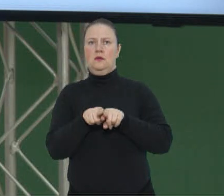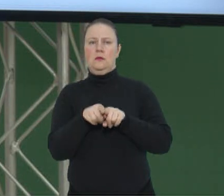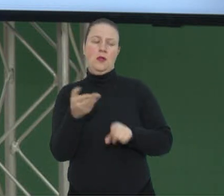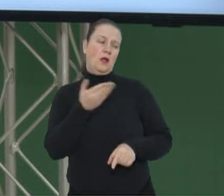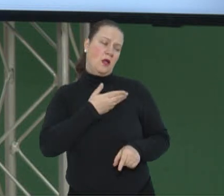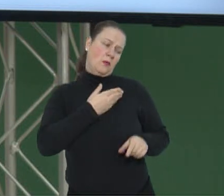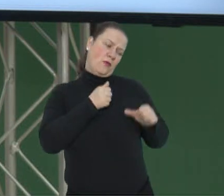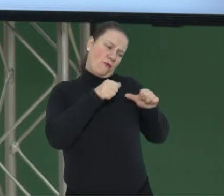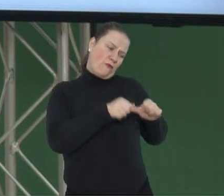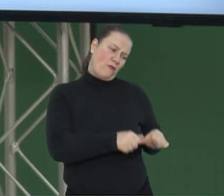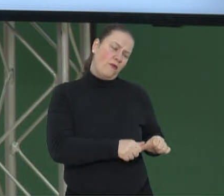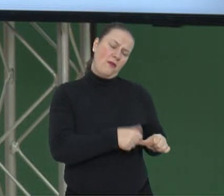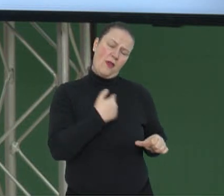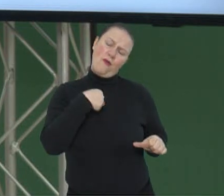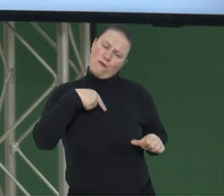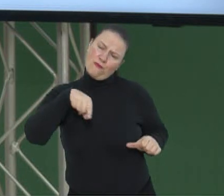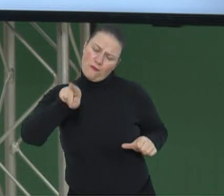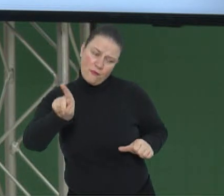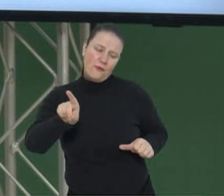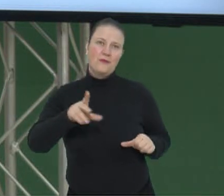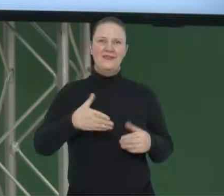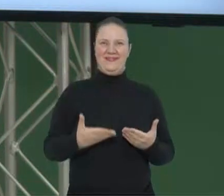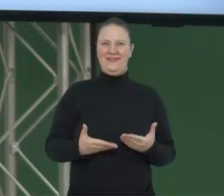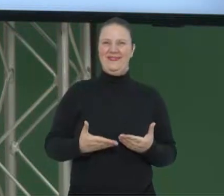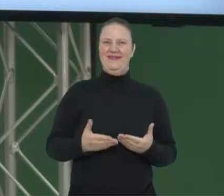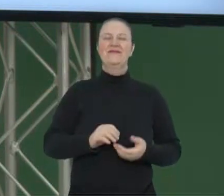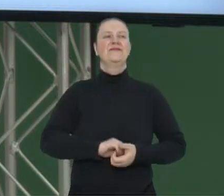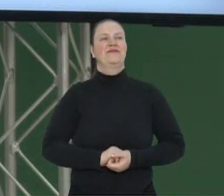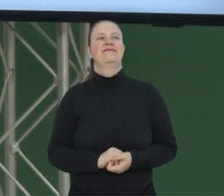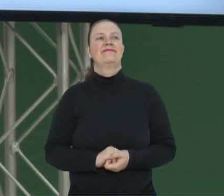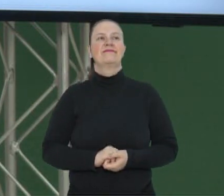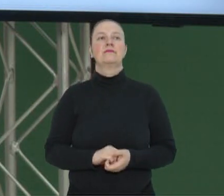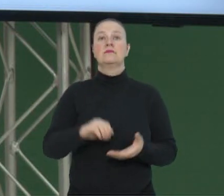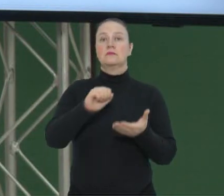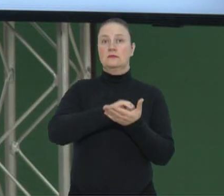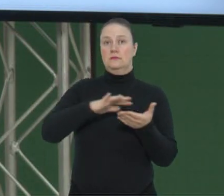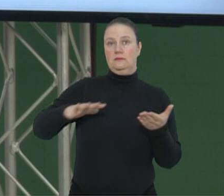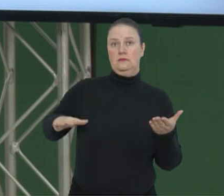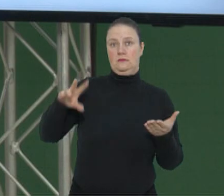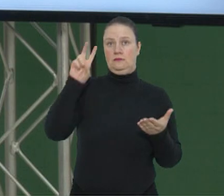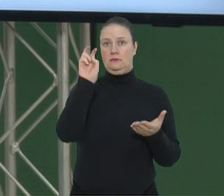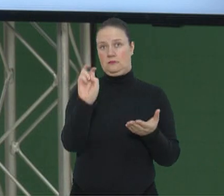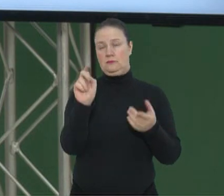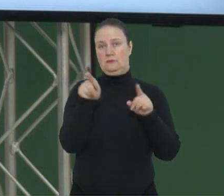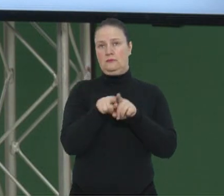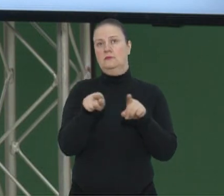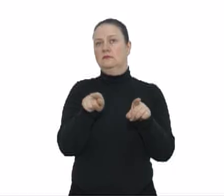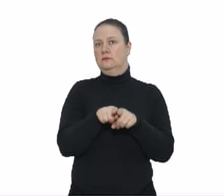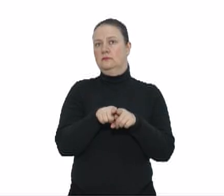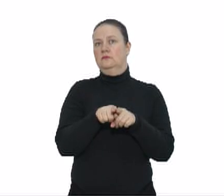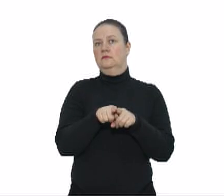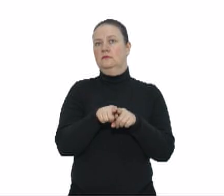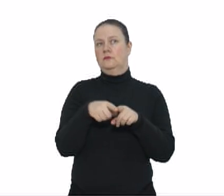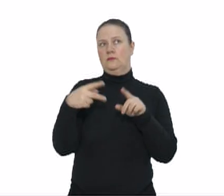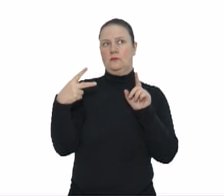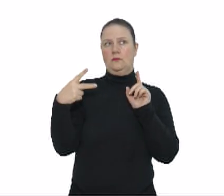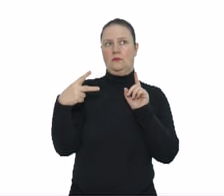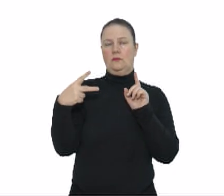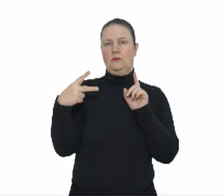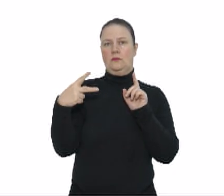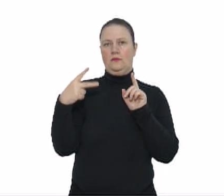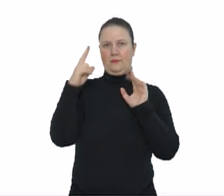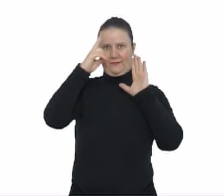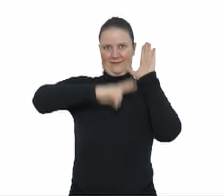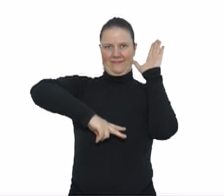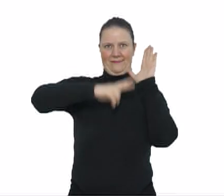formas que foram destacadas aqui, ok? Atividade 5, então, né? Segundo o